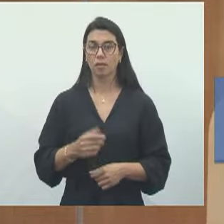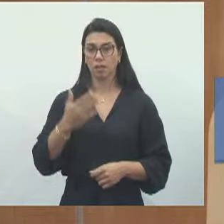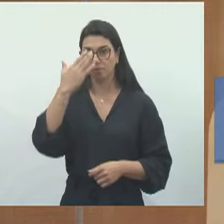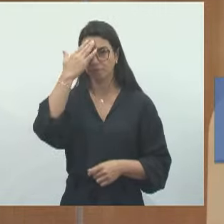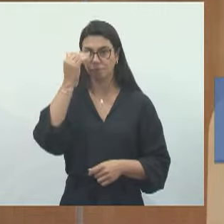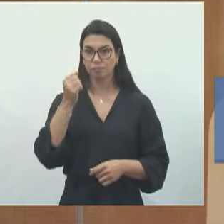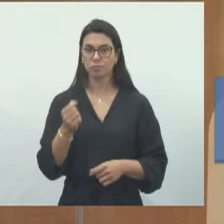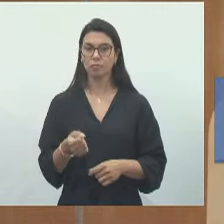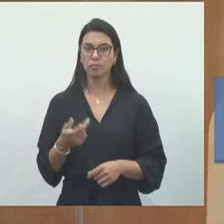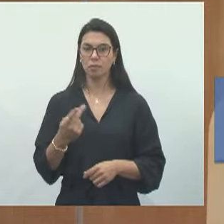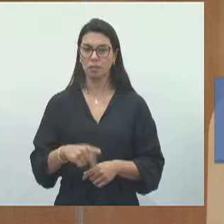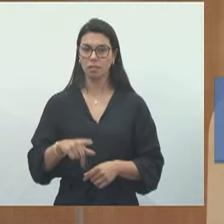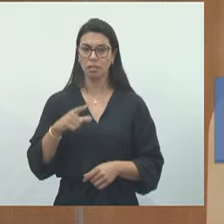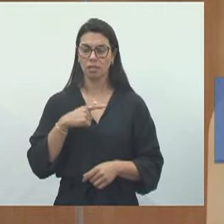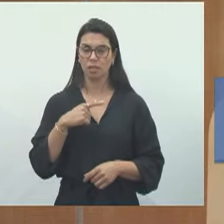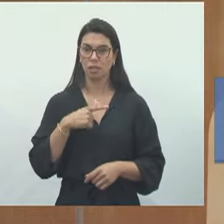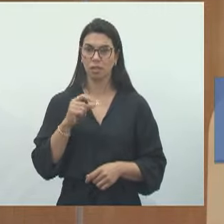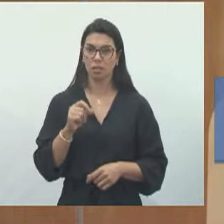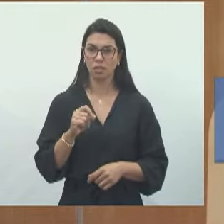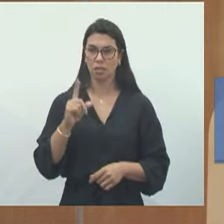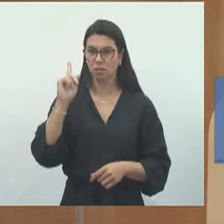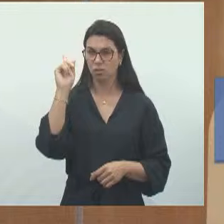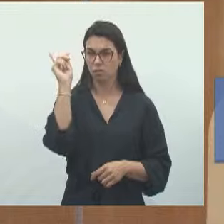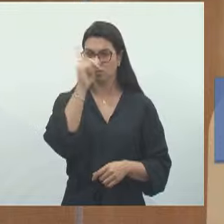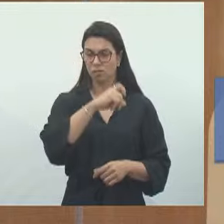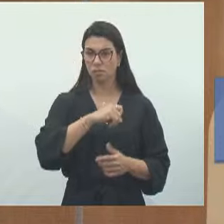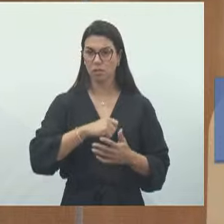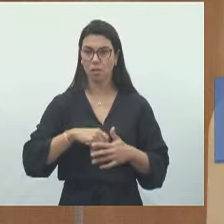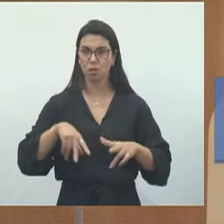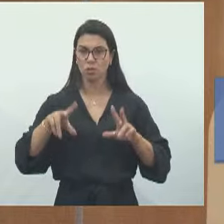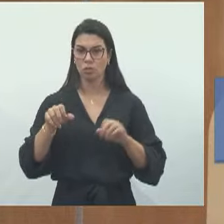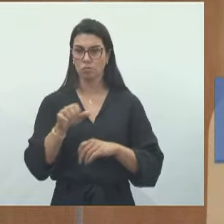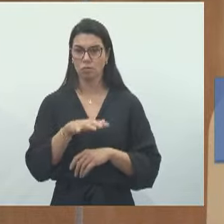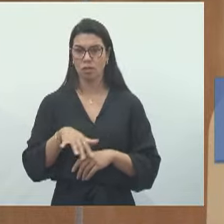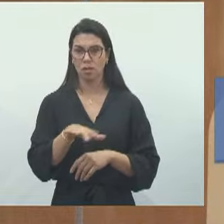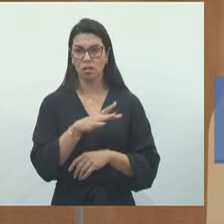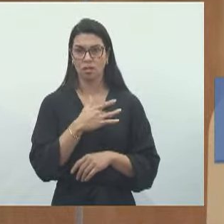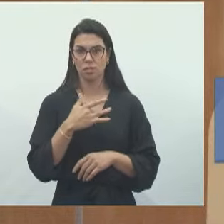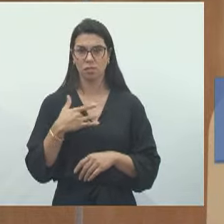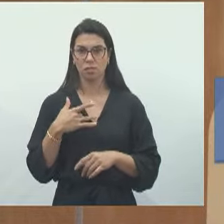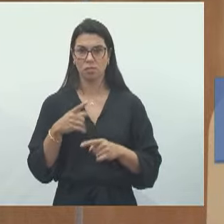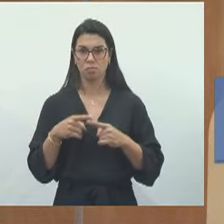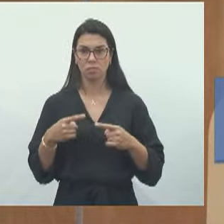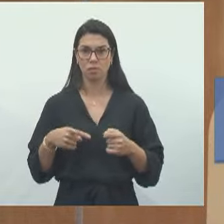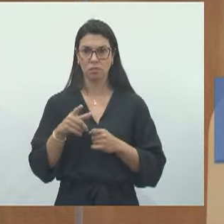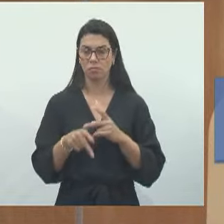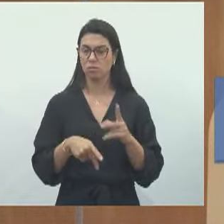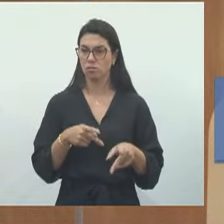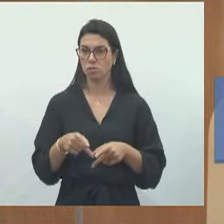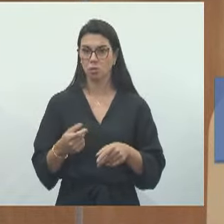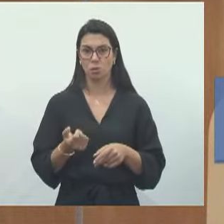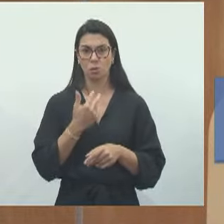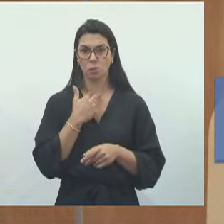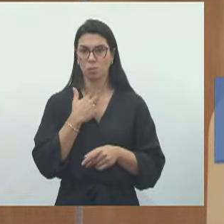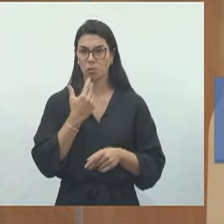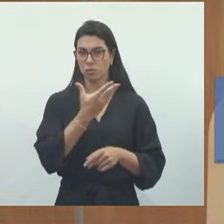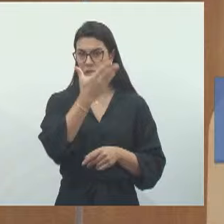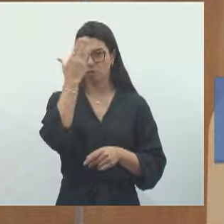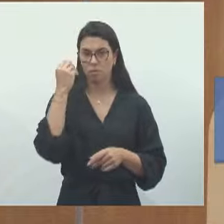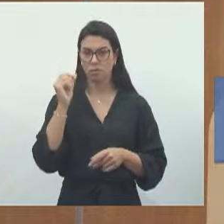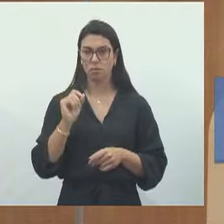aqui ainda existe um déficit muito grande em relação aos médicos, mas a população também não pode esquecer, né, que